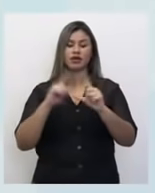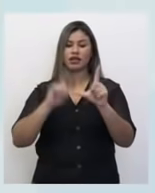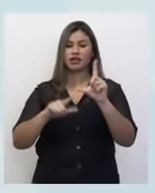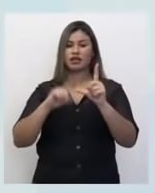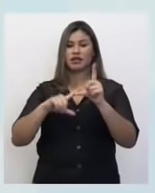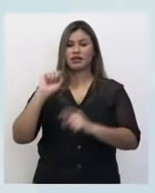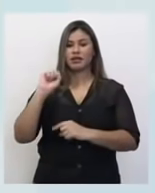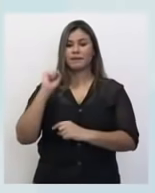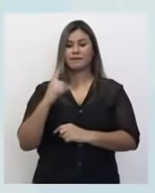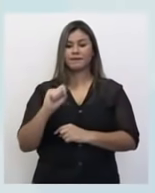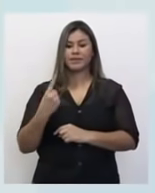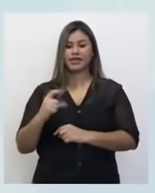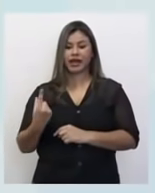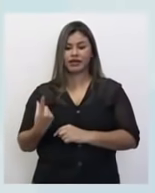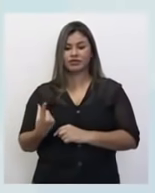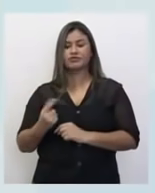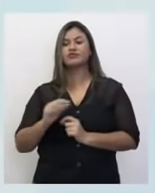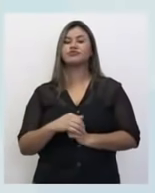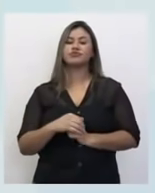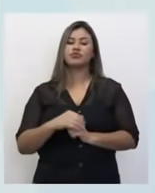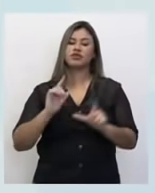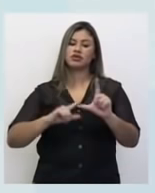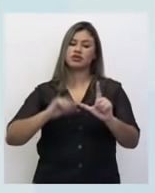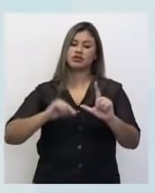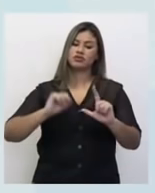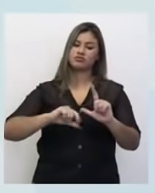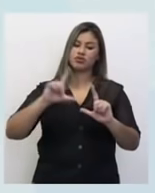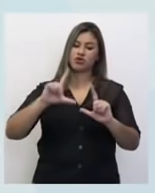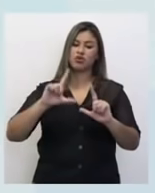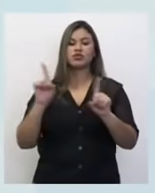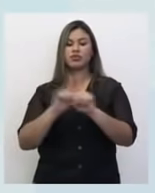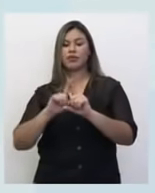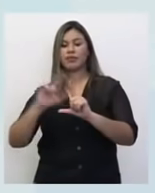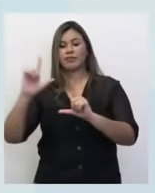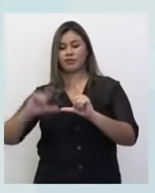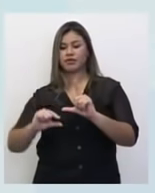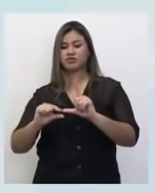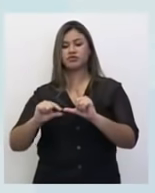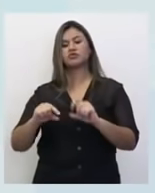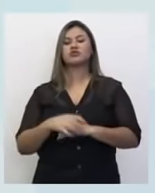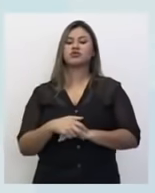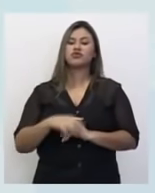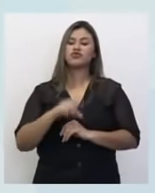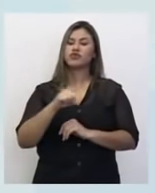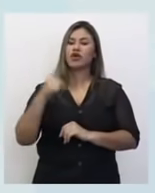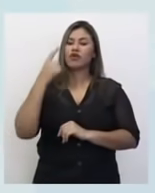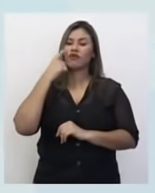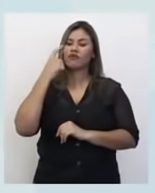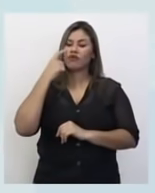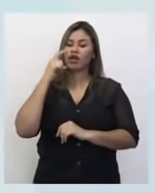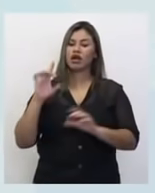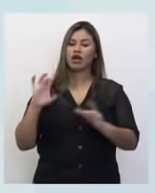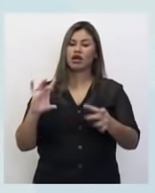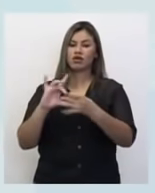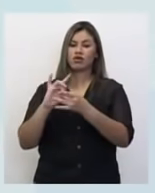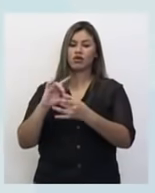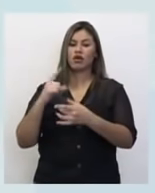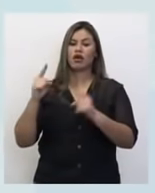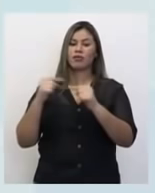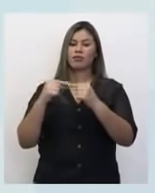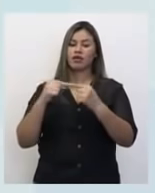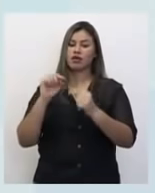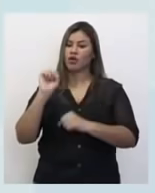binário, tá? Tanto as letras maiúsculas e minúsculas. Então, vocês estão vendo que elas são um conjunto de oito